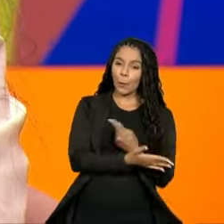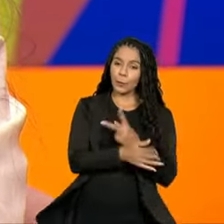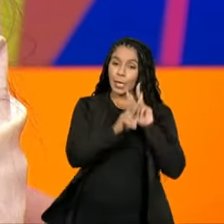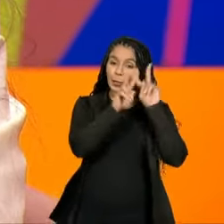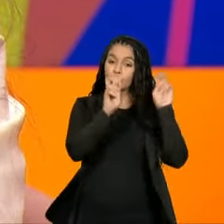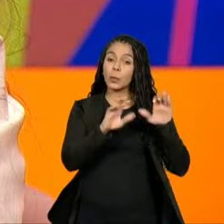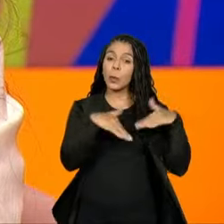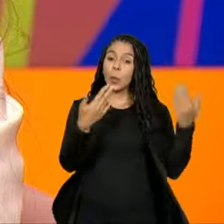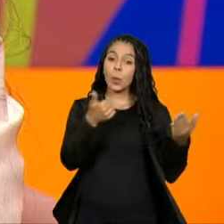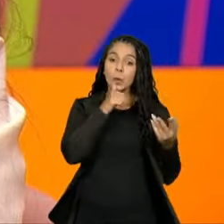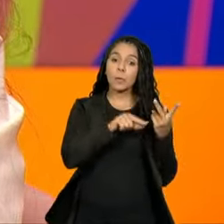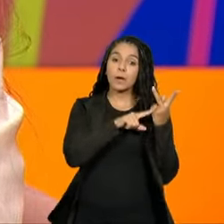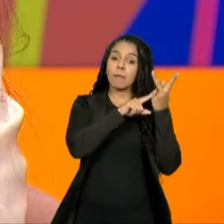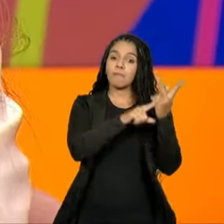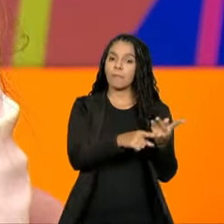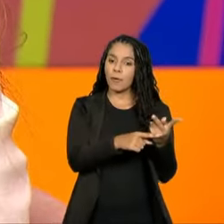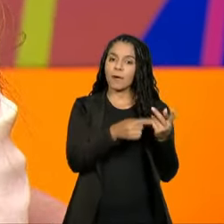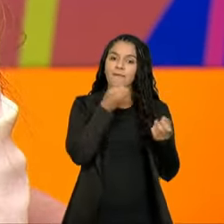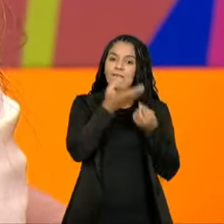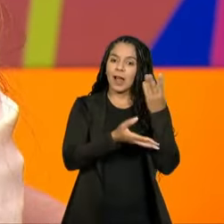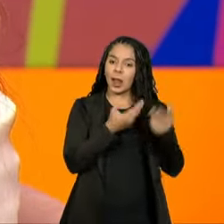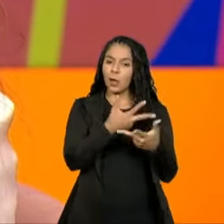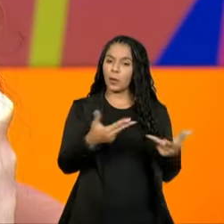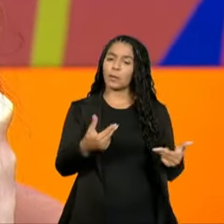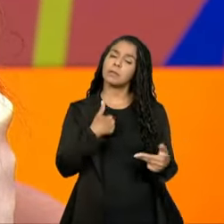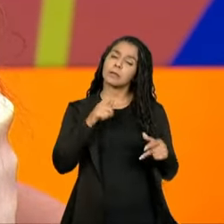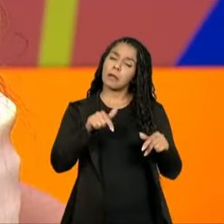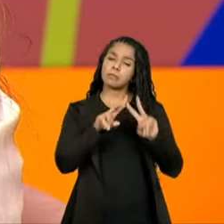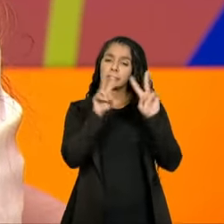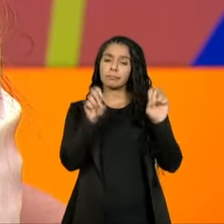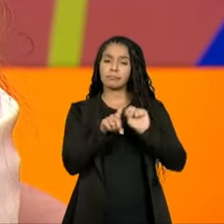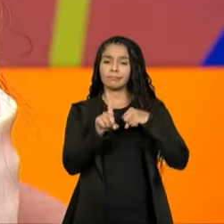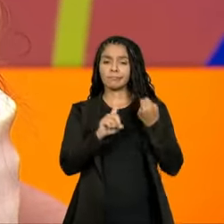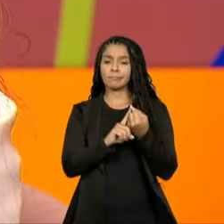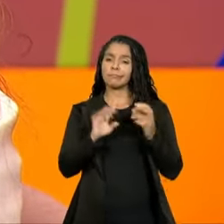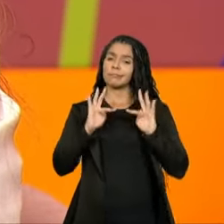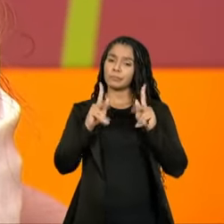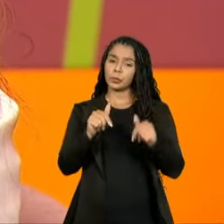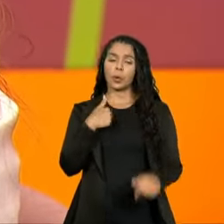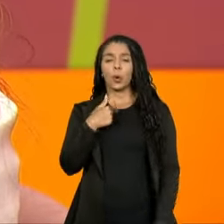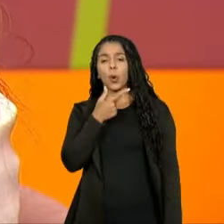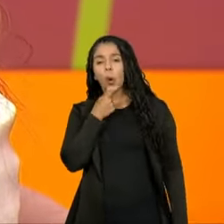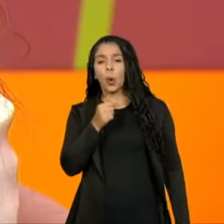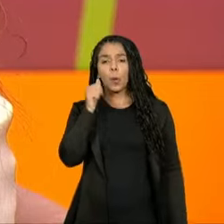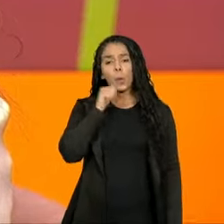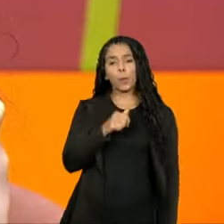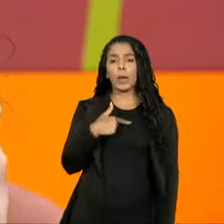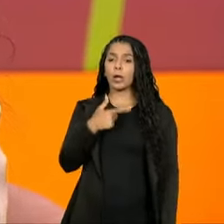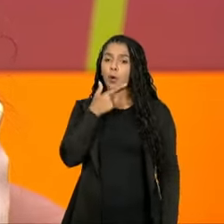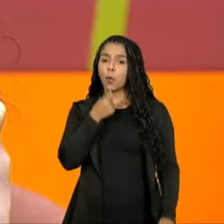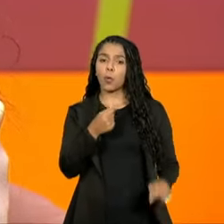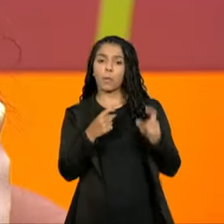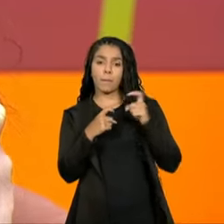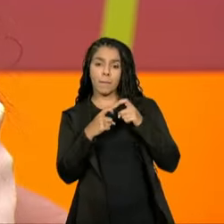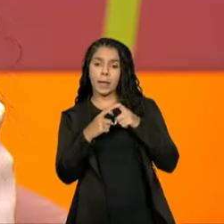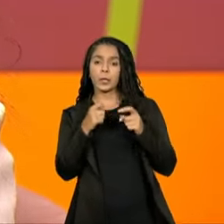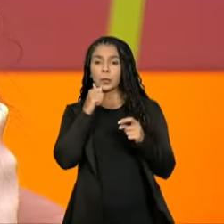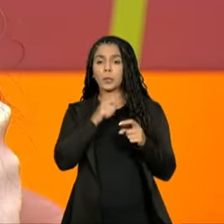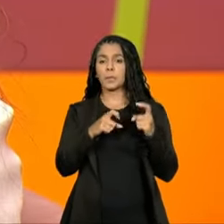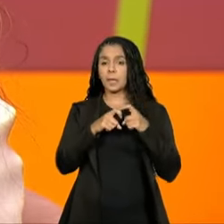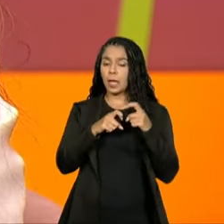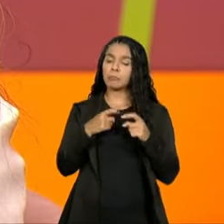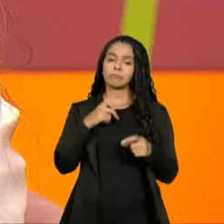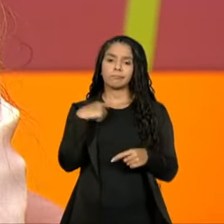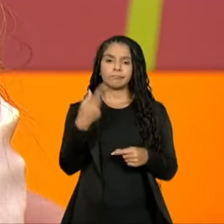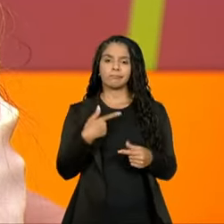acho que vem de uma questão social que a gente acaba traduzindo, já que somos todos homens e mulheres médicos e médicas, componentes dessa mesma sociedade, a gente